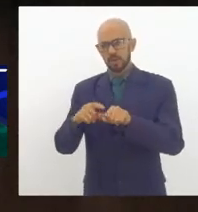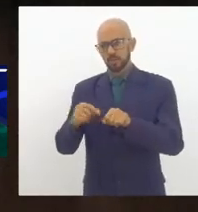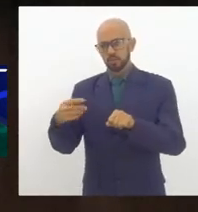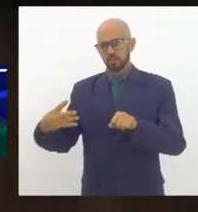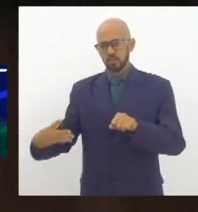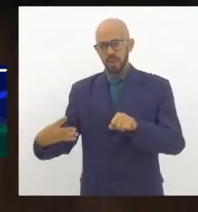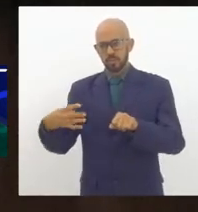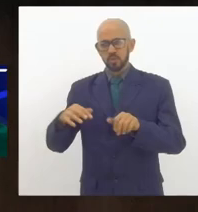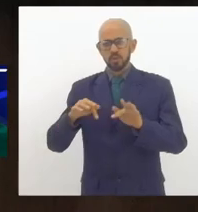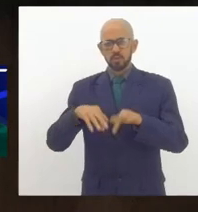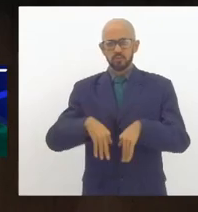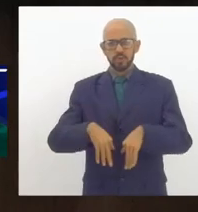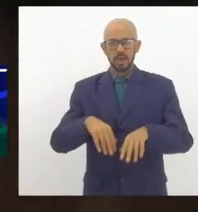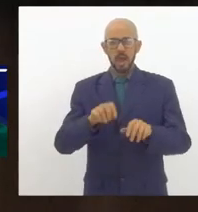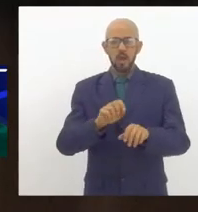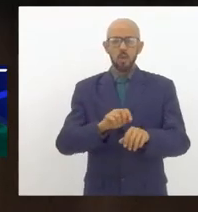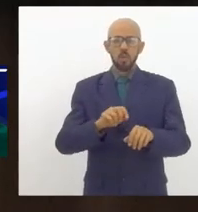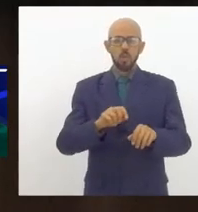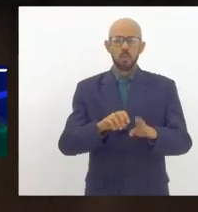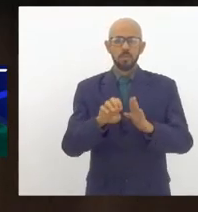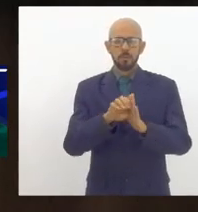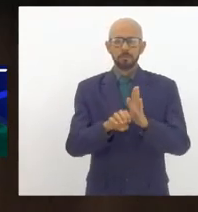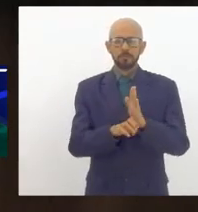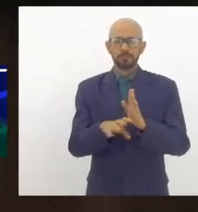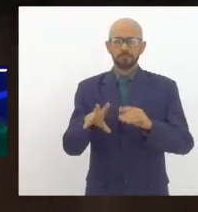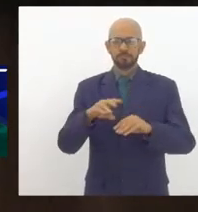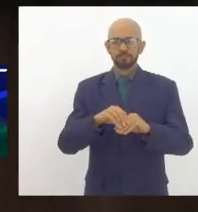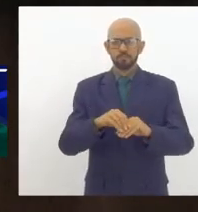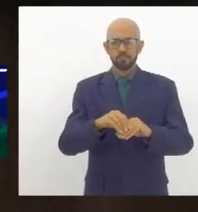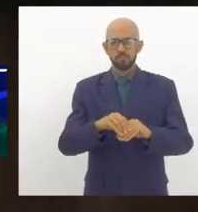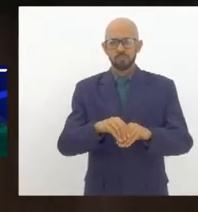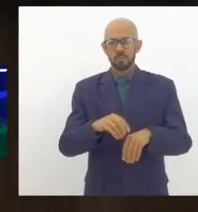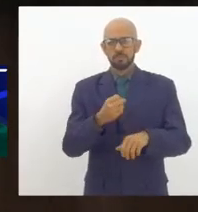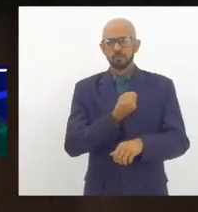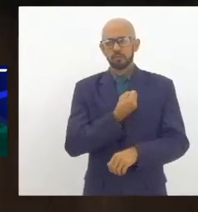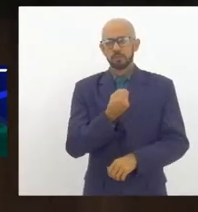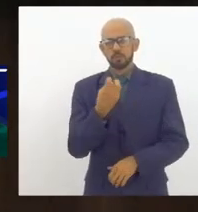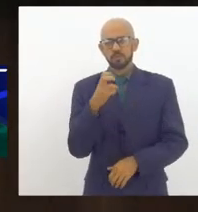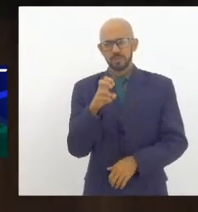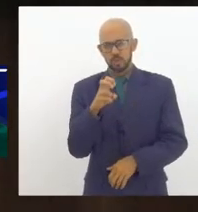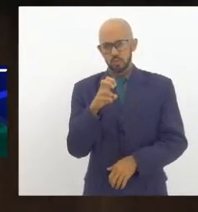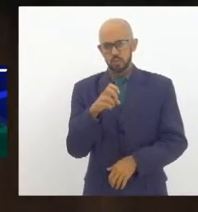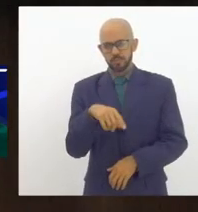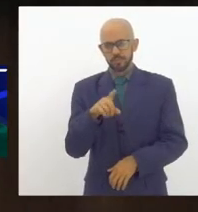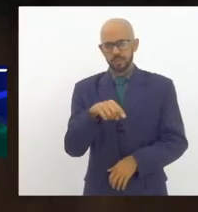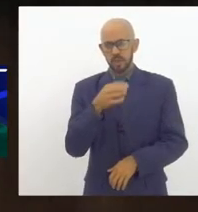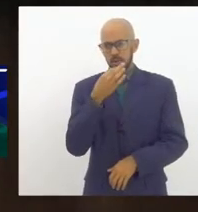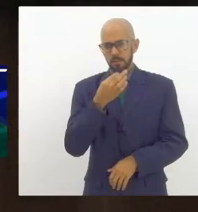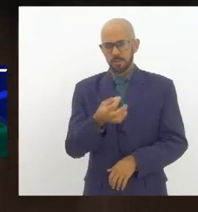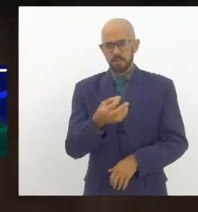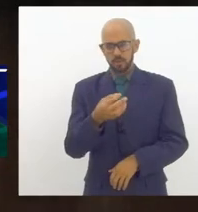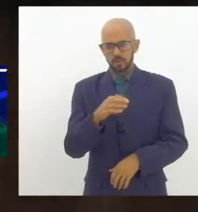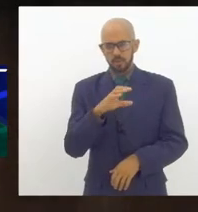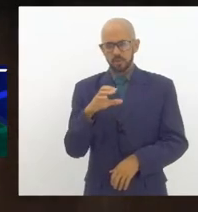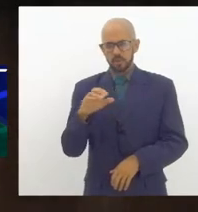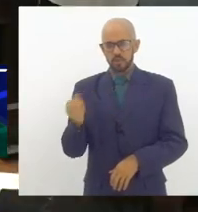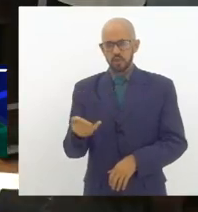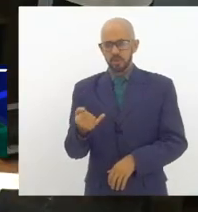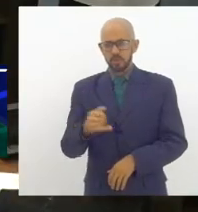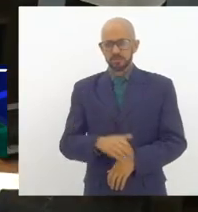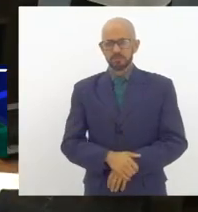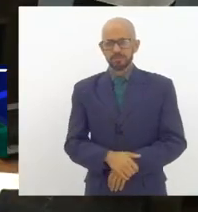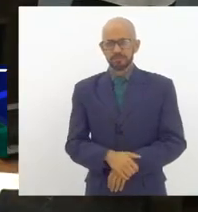4º e finalmente uma Emenda aditiva número cinco é o parecer se o presidente